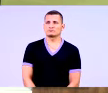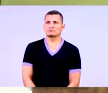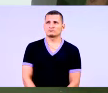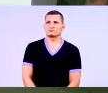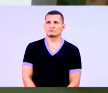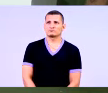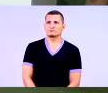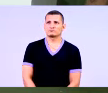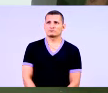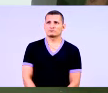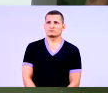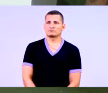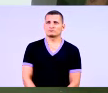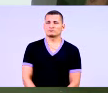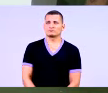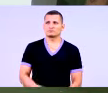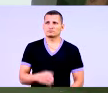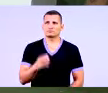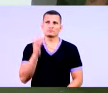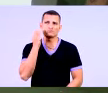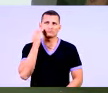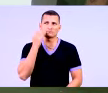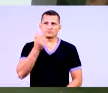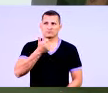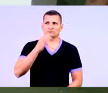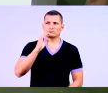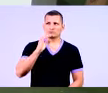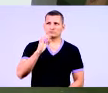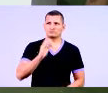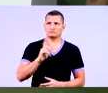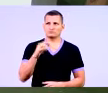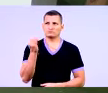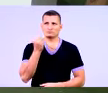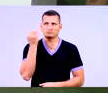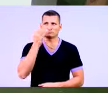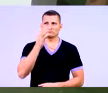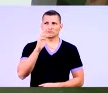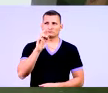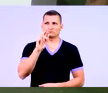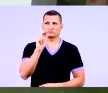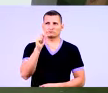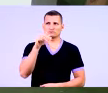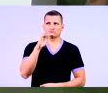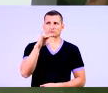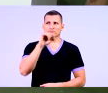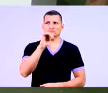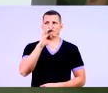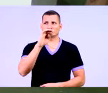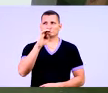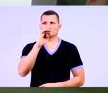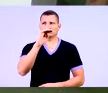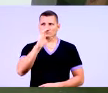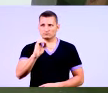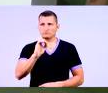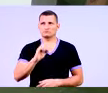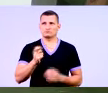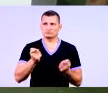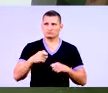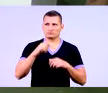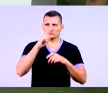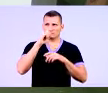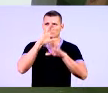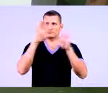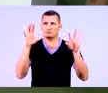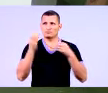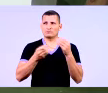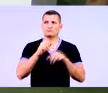primeiro passo então vamos vamos conseguir é importante a questão francisco é importante porque permite a gente clarear direitinho essa questão da execução do